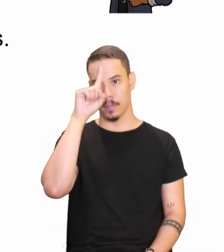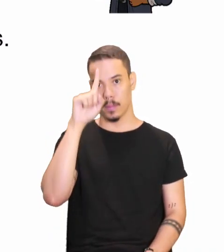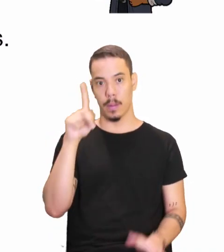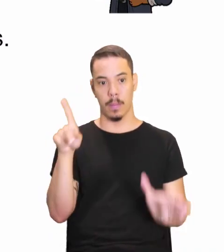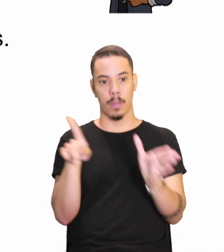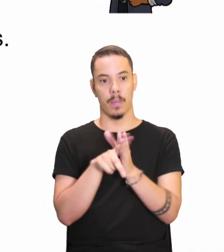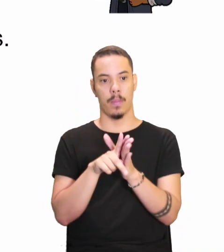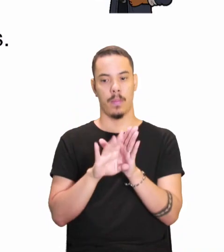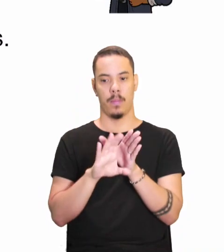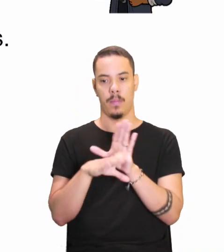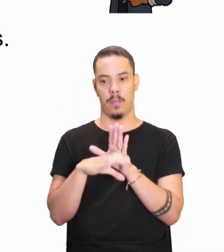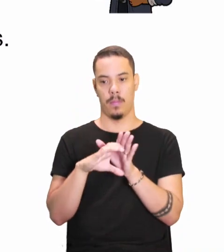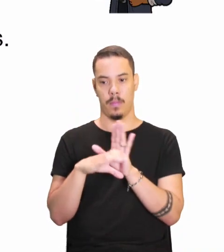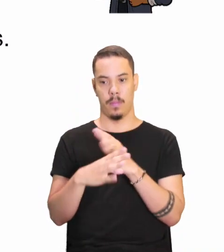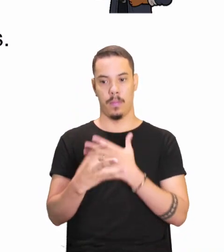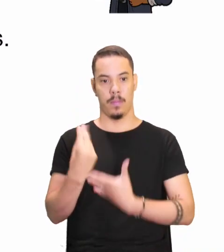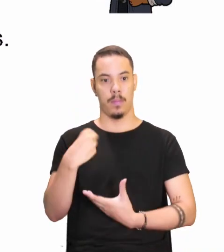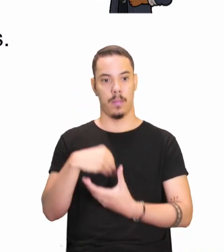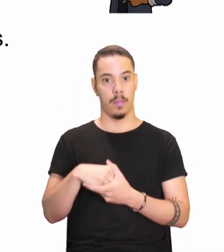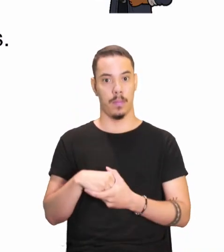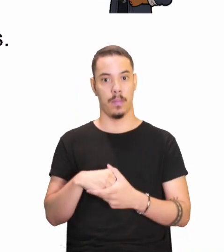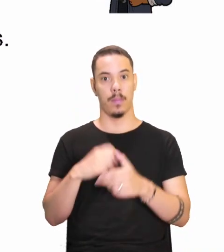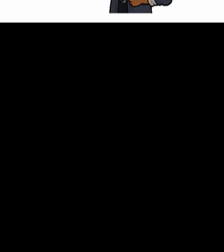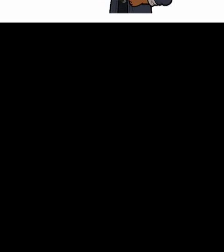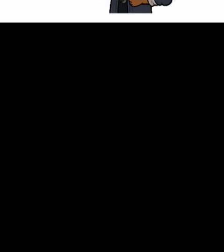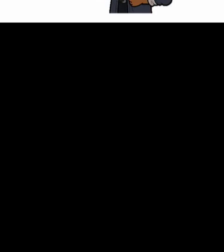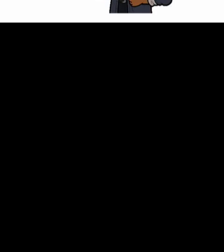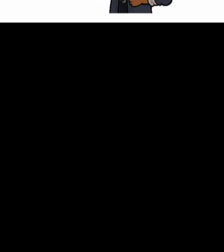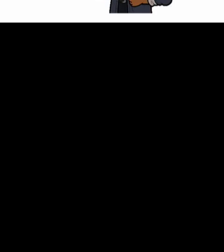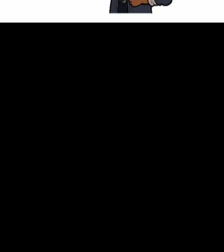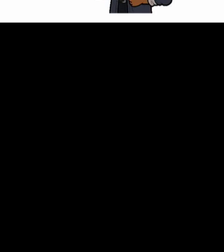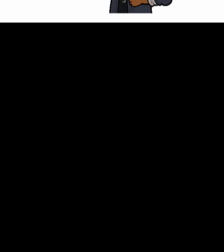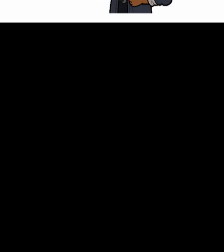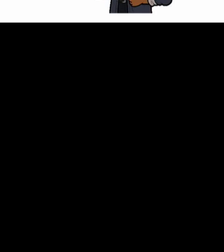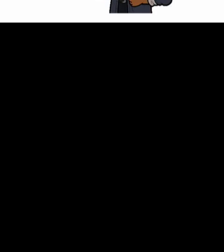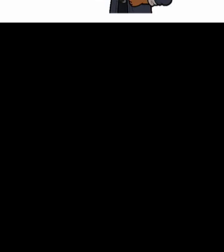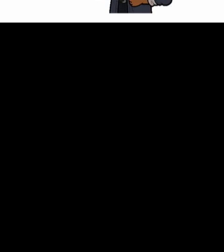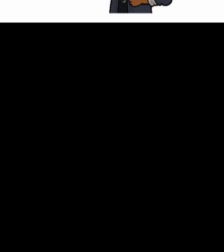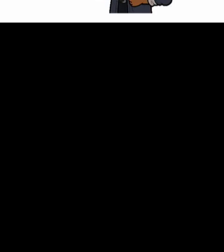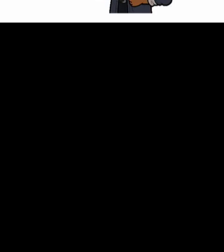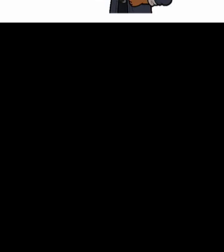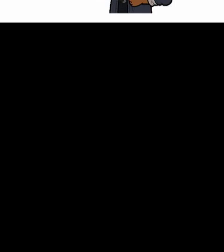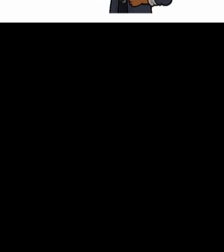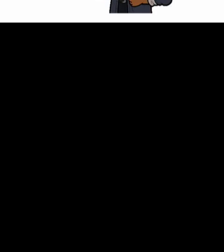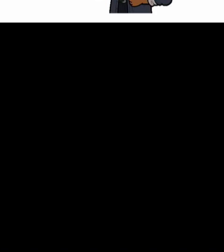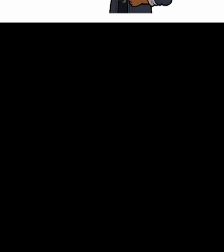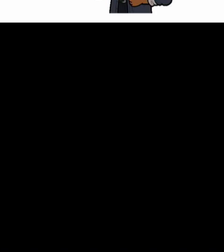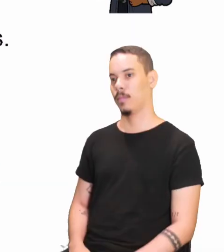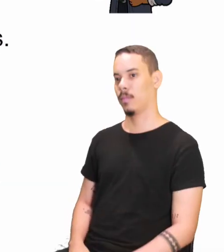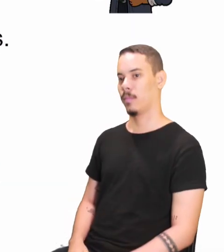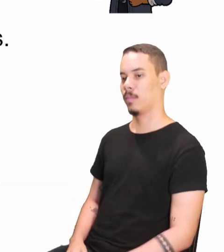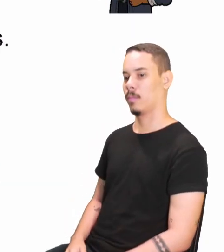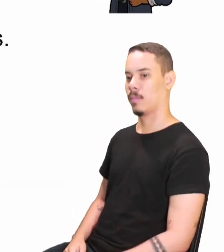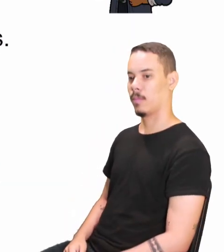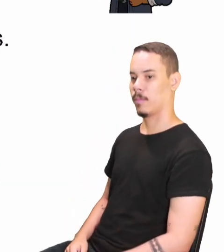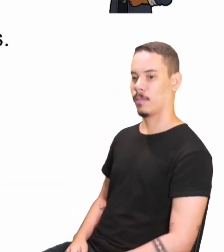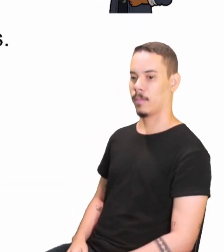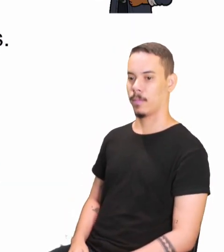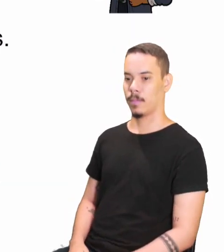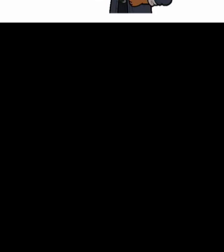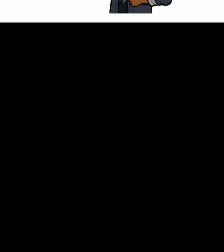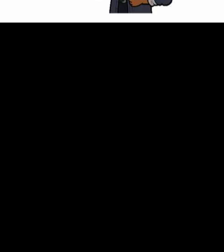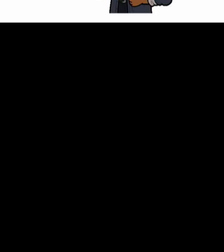próprio conceito para poder entender, beleza? Então, no primeiro